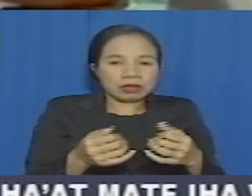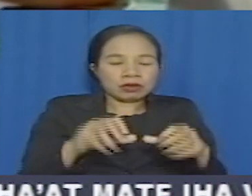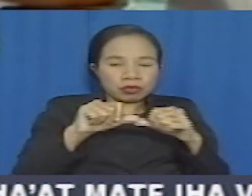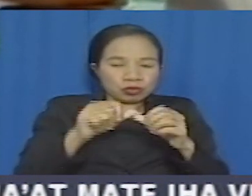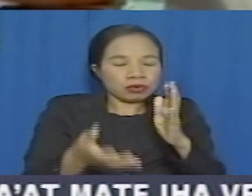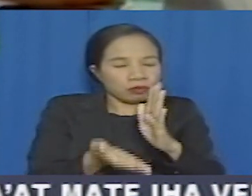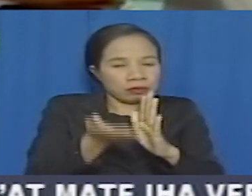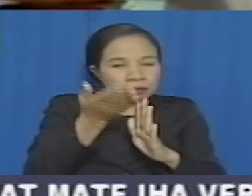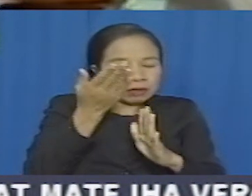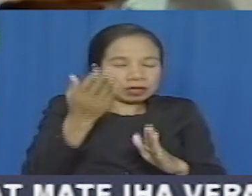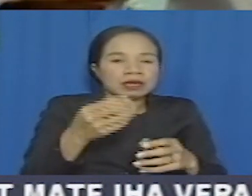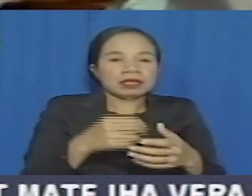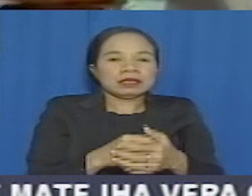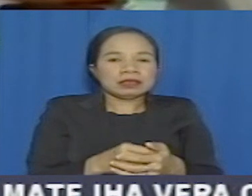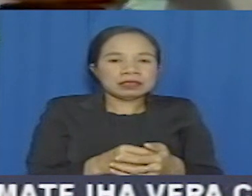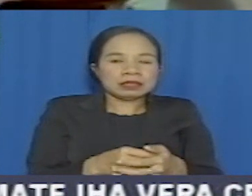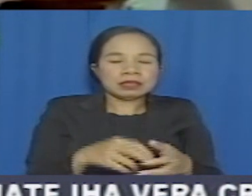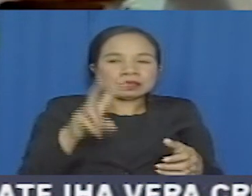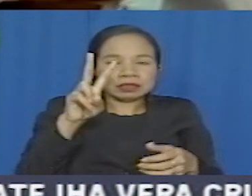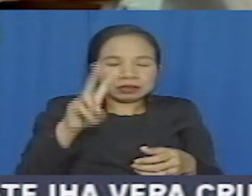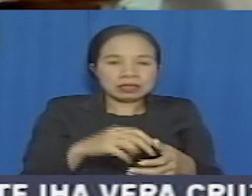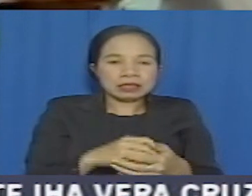inia historia